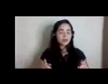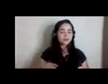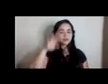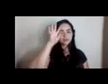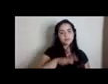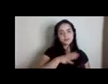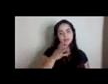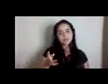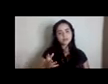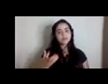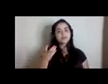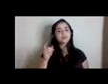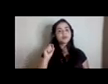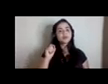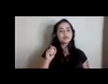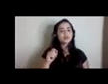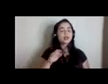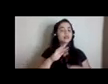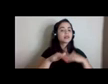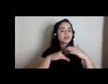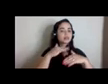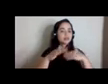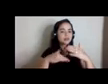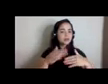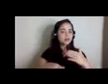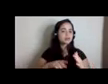ela visa desenvolver uma autonomia.